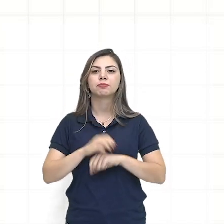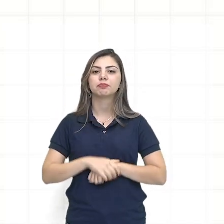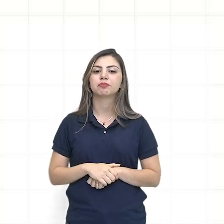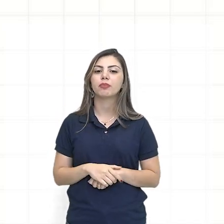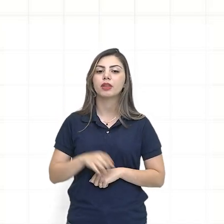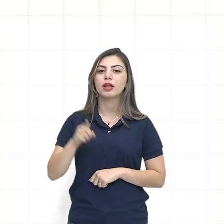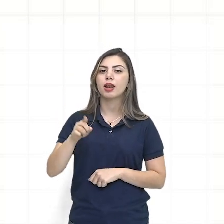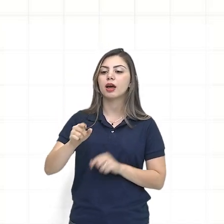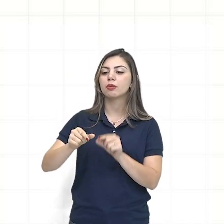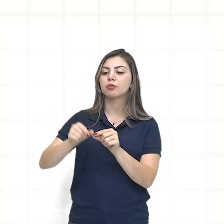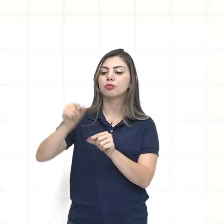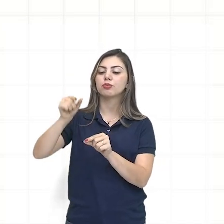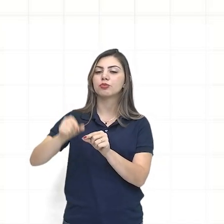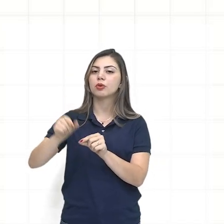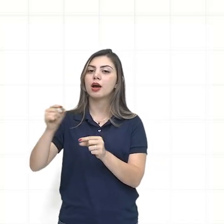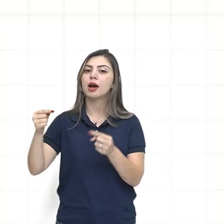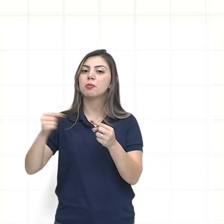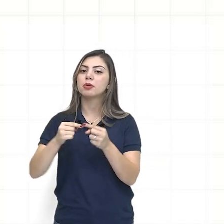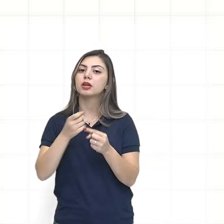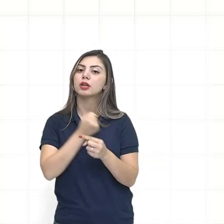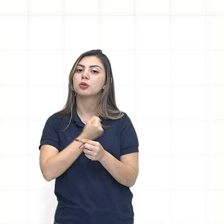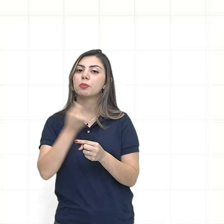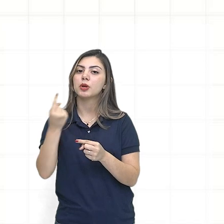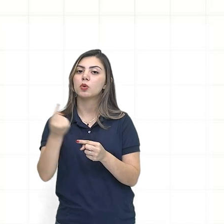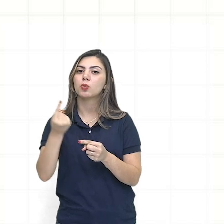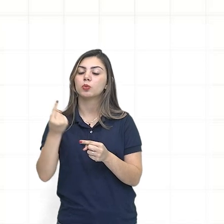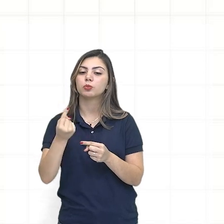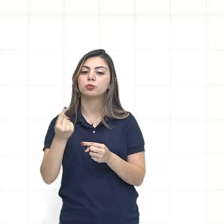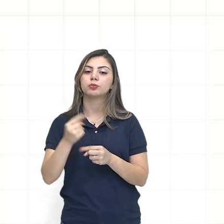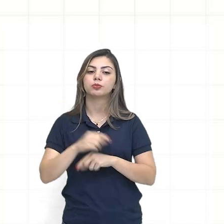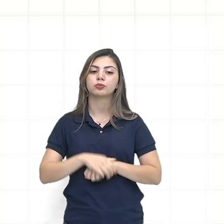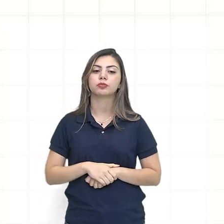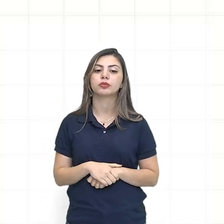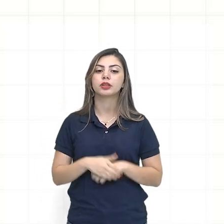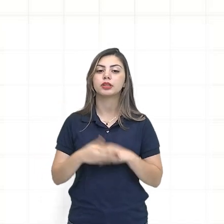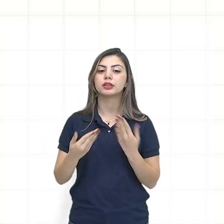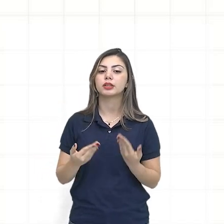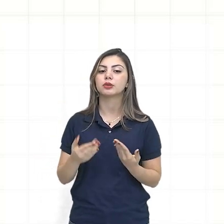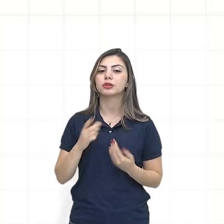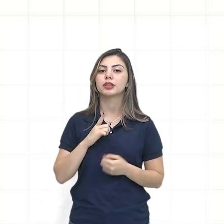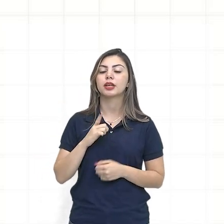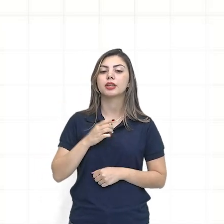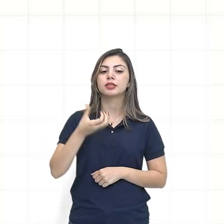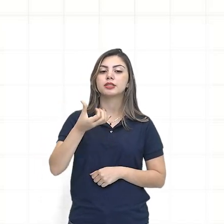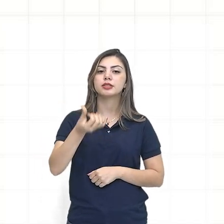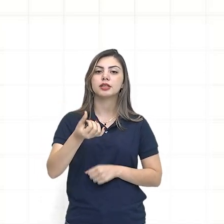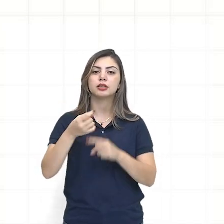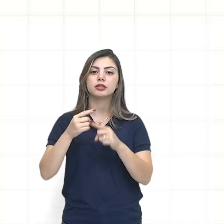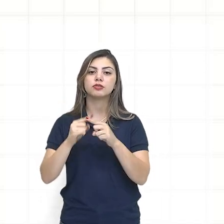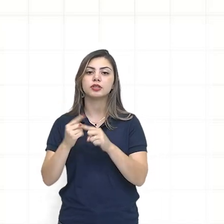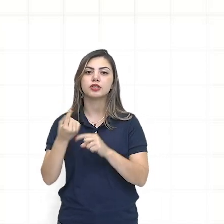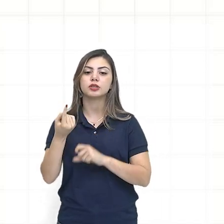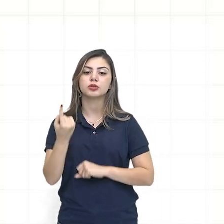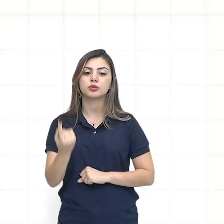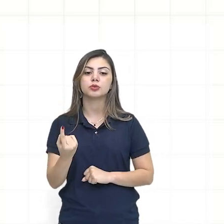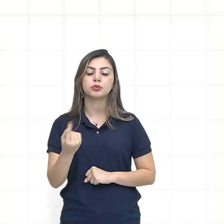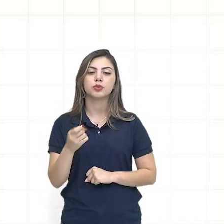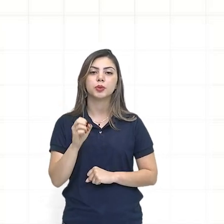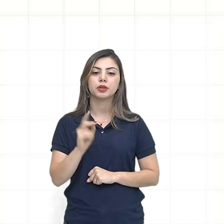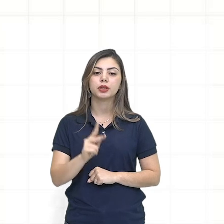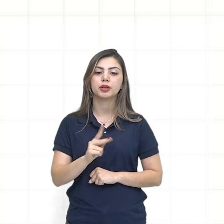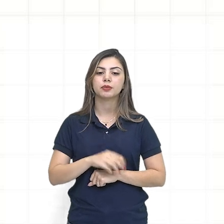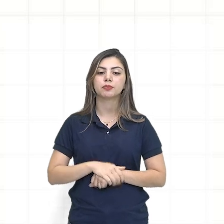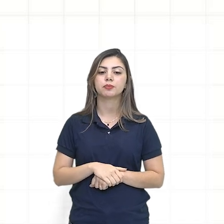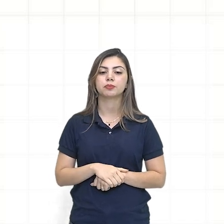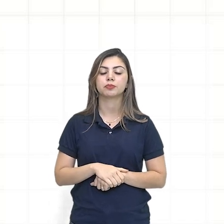os bastões, eles valem 1 unidade. Então, ó, nós teríamos o quê? Ó, 6 vezes 1. Bem aqui,